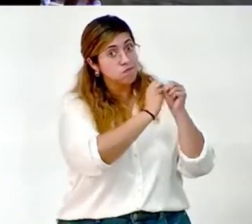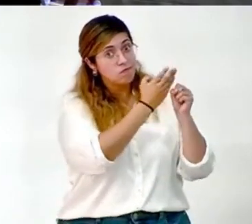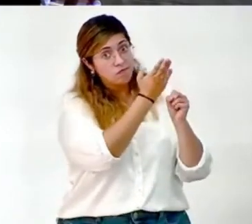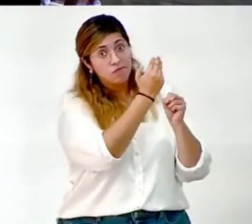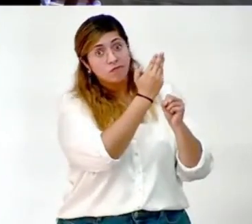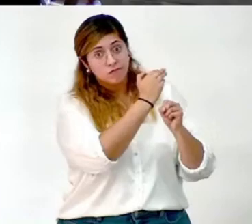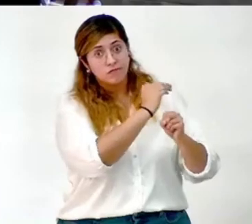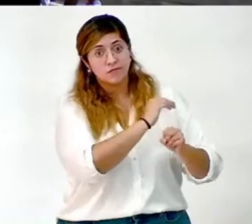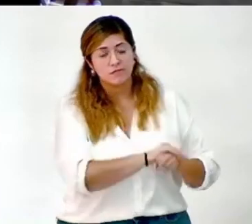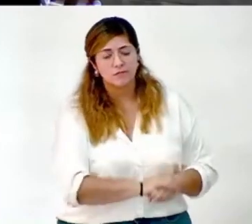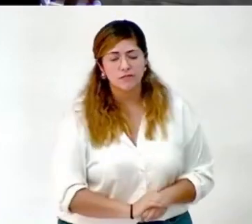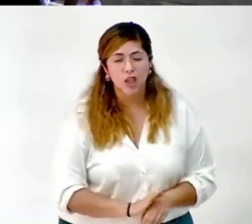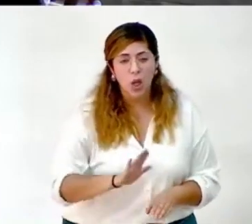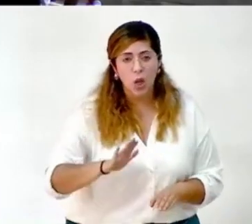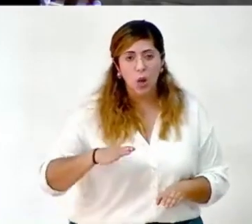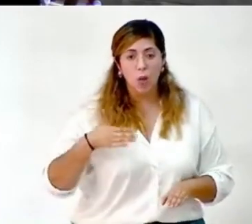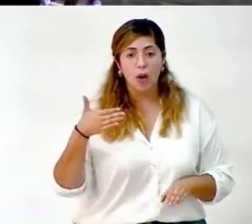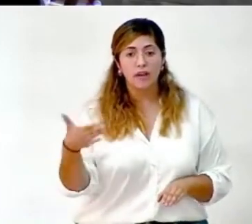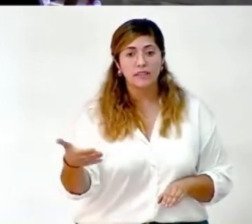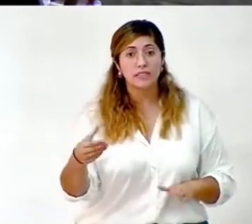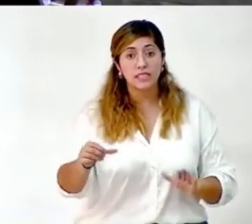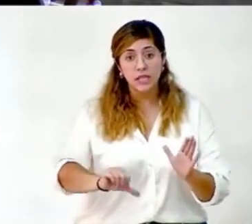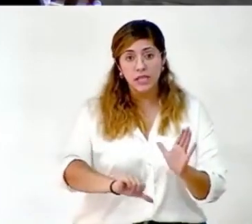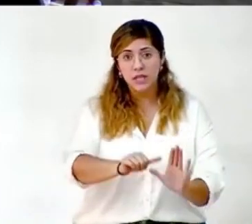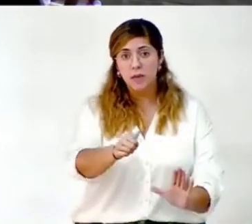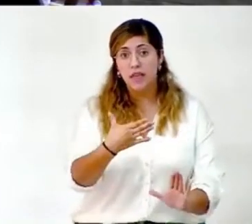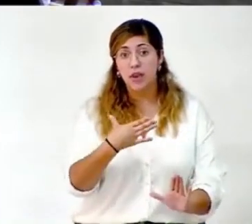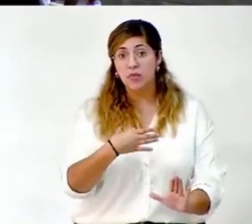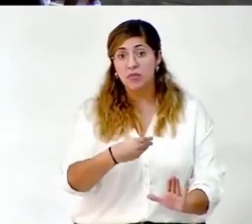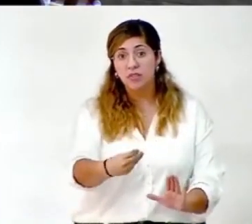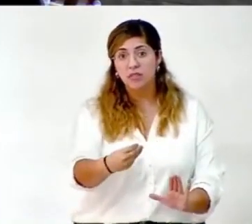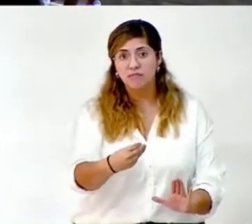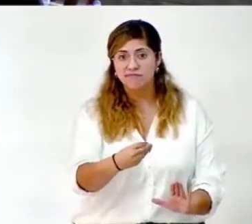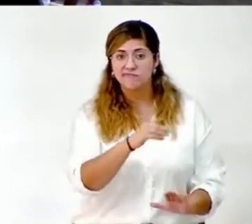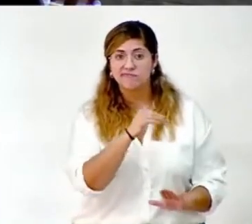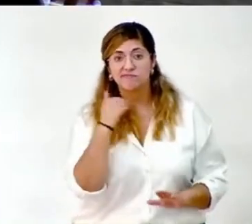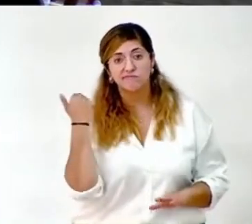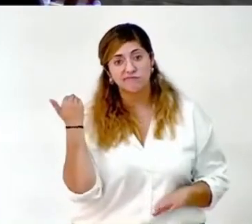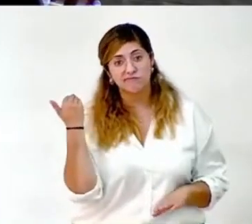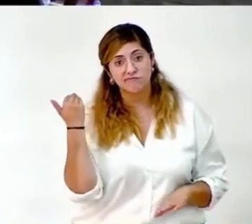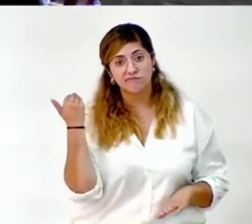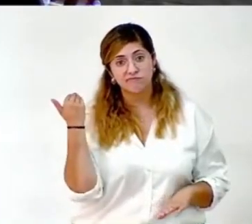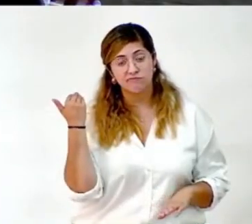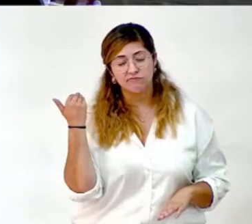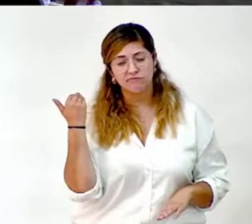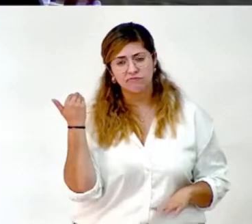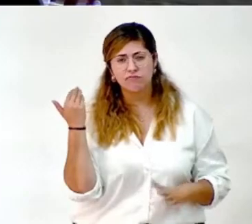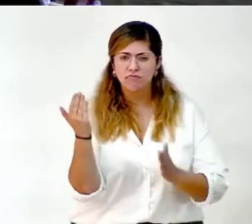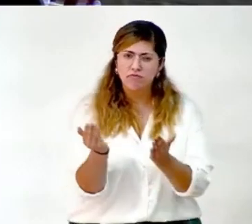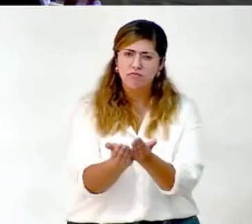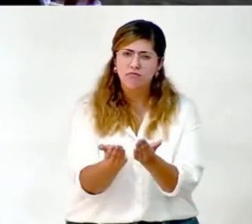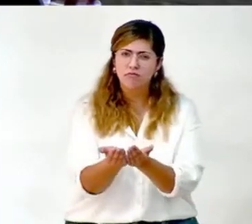quando ele perdeu o seu primeiro filho, um casal cristão.